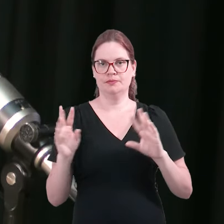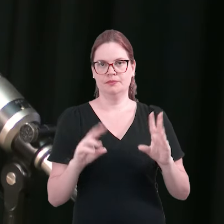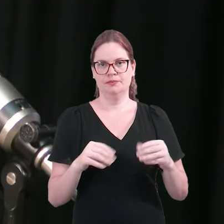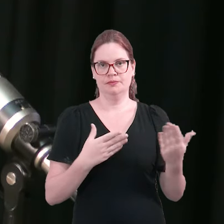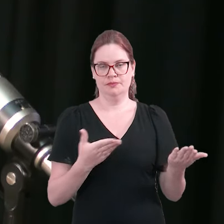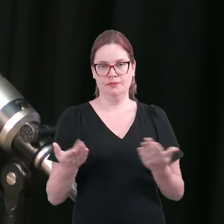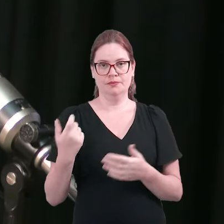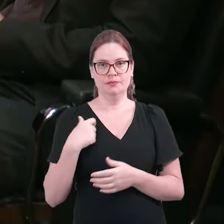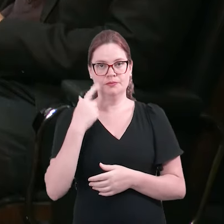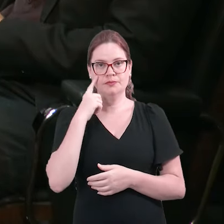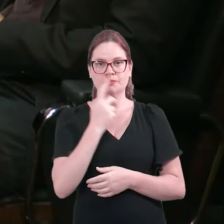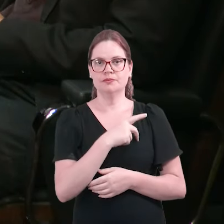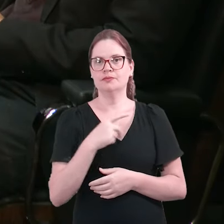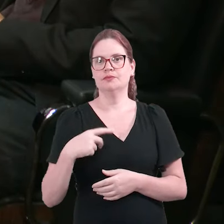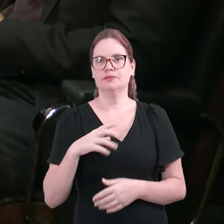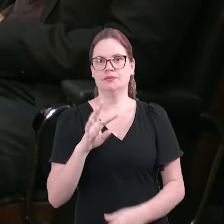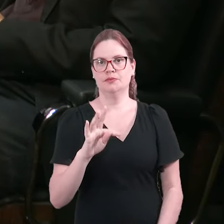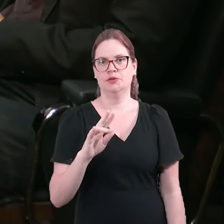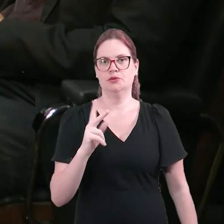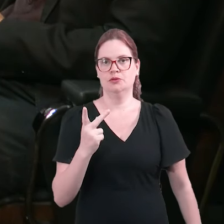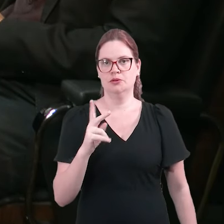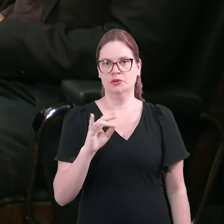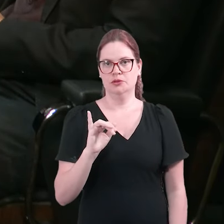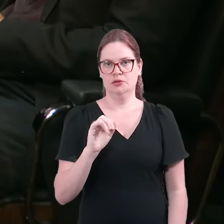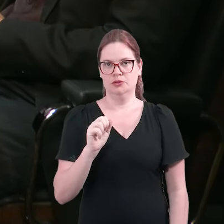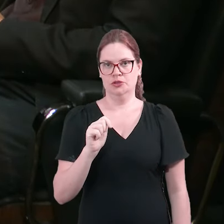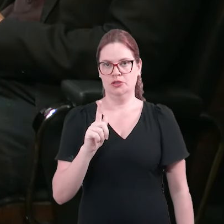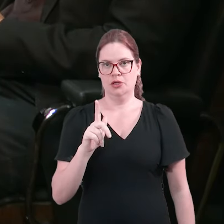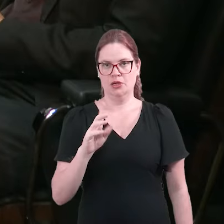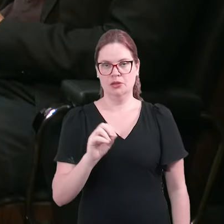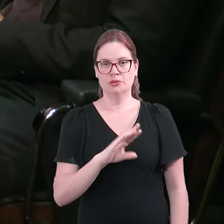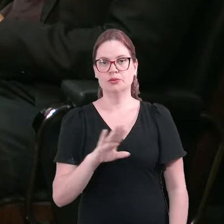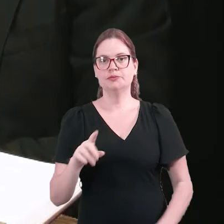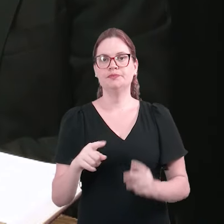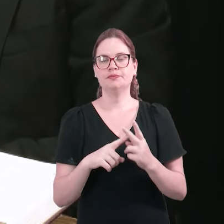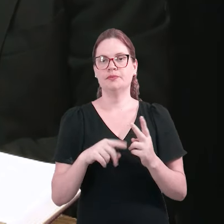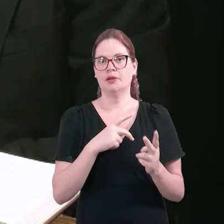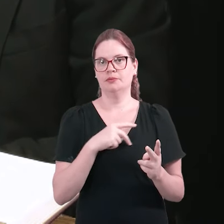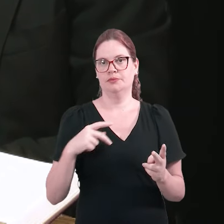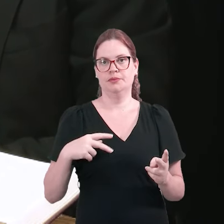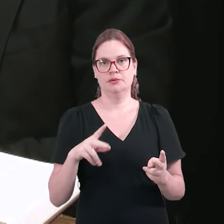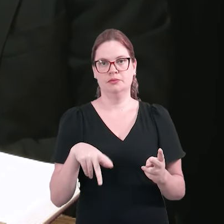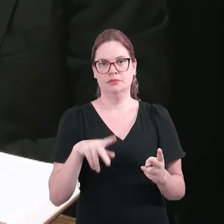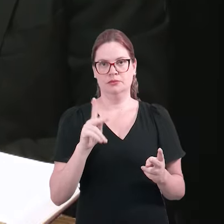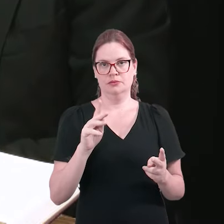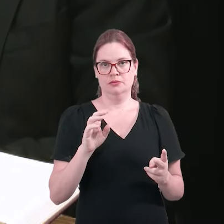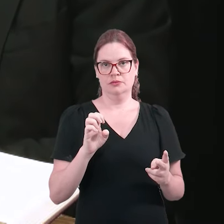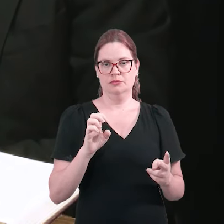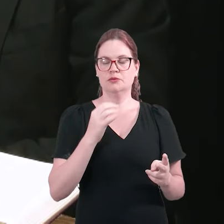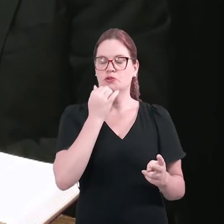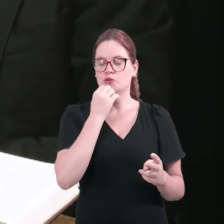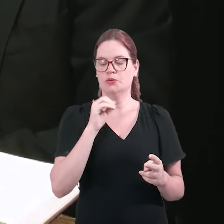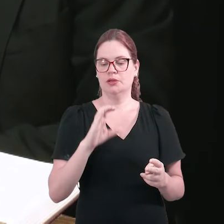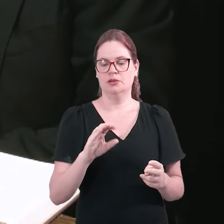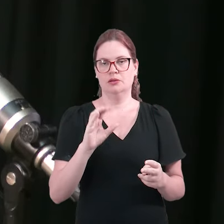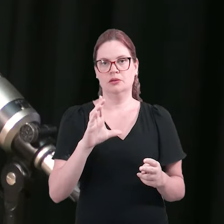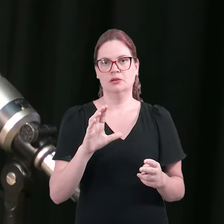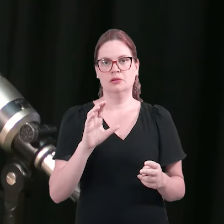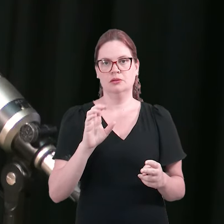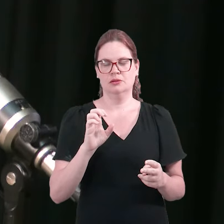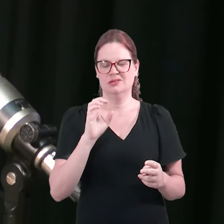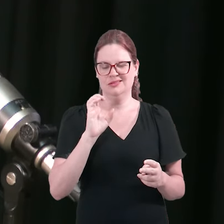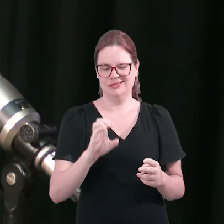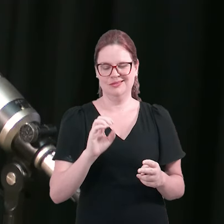hoje com os pastores Tiago Costa e também o Cleiton, paz do Senhor. Pai do Senhor. A paz do Senhor, paz dos seus irmãos.